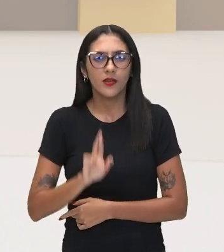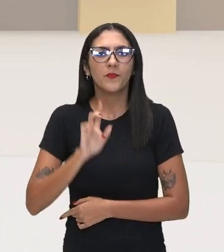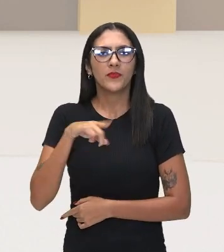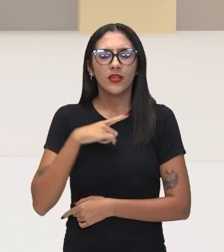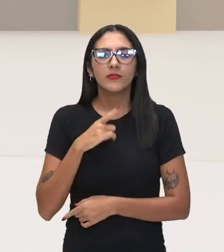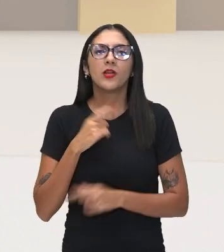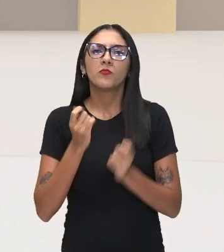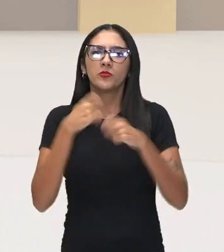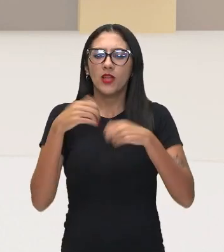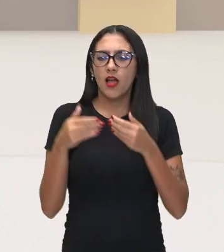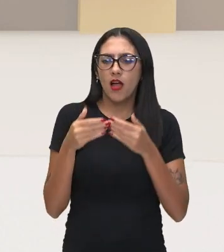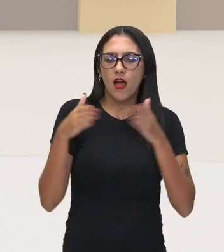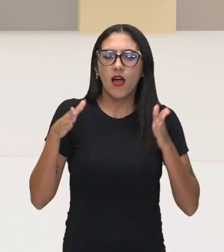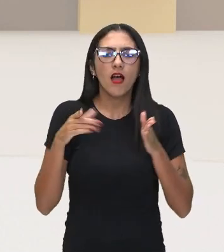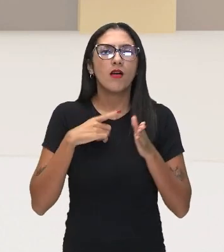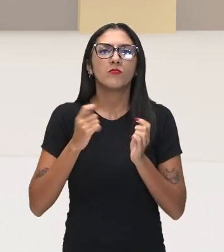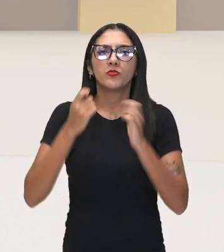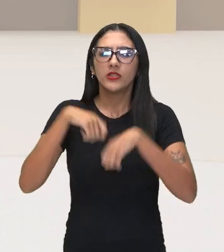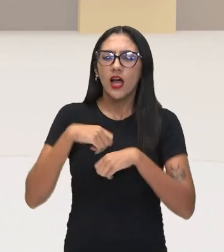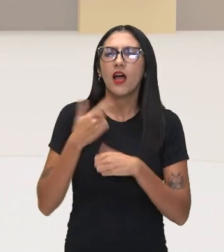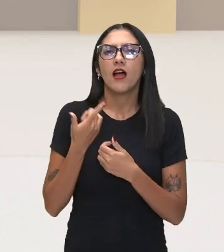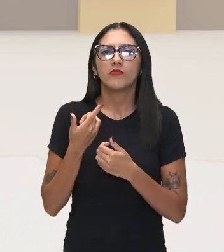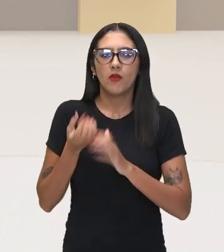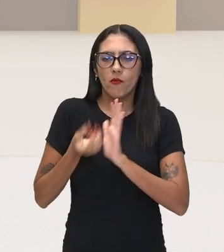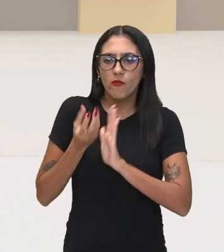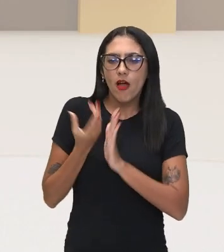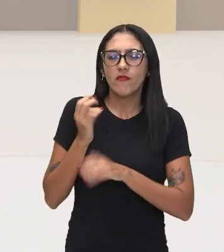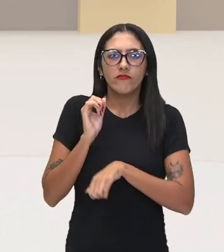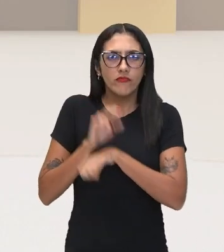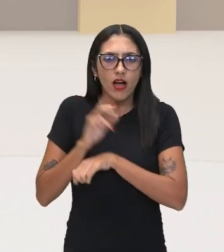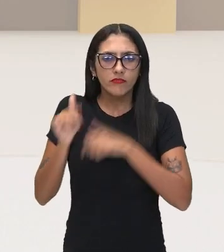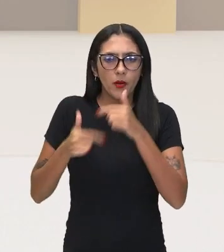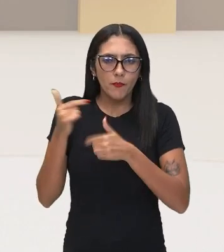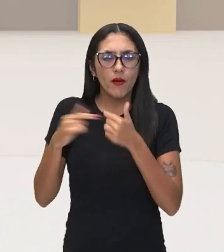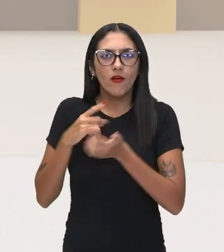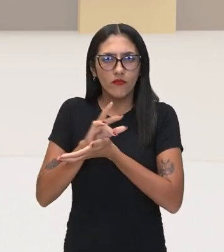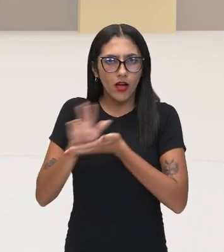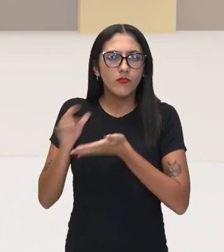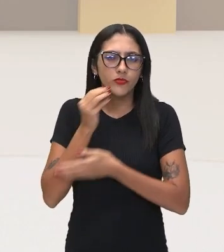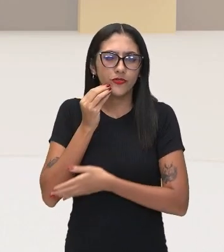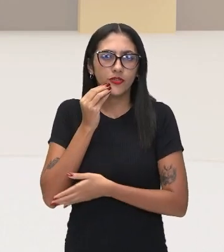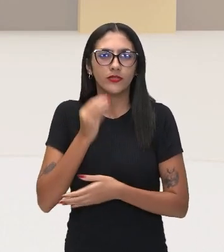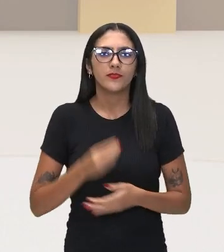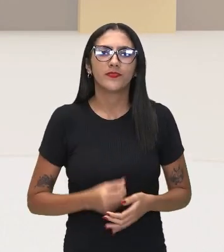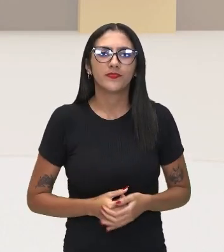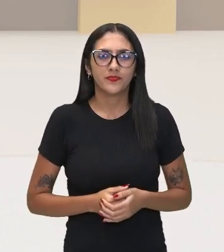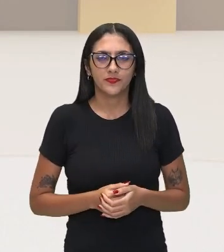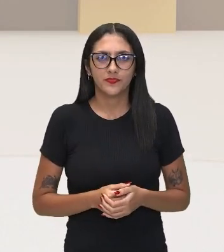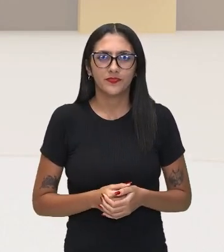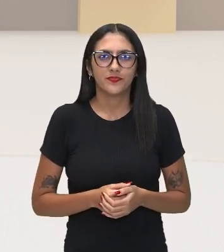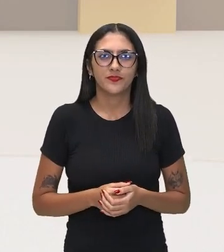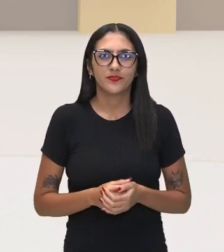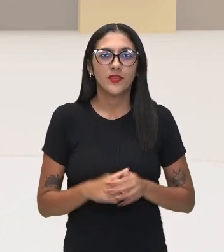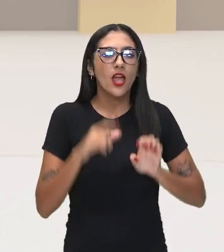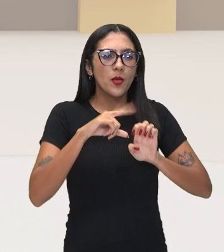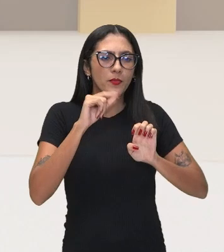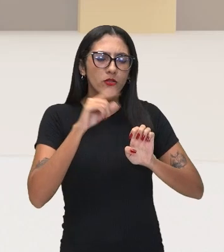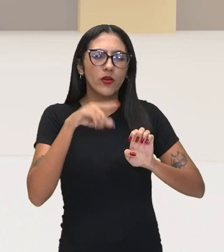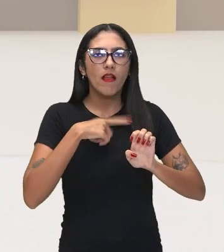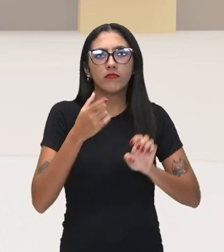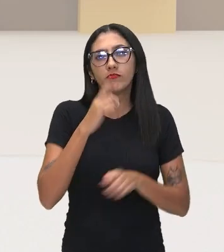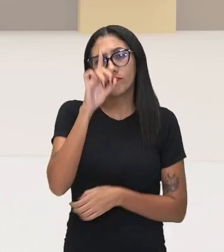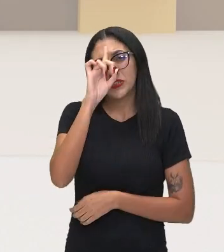novos negócios, gerar empregos, mas vai muito além disso, né, professora? Os empreendedores, eles são aqueles agentes de inovação